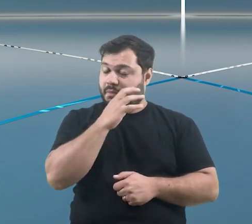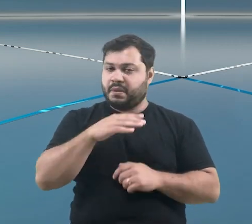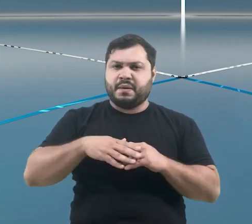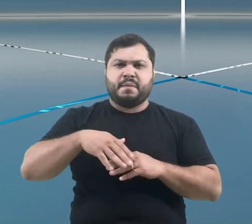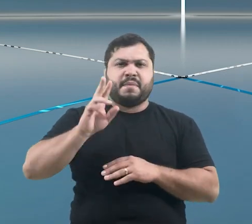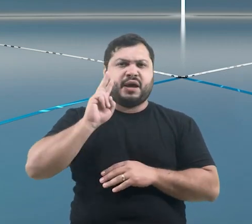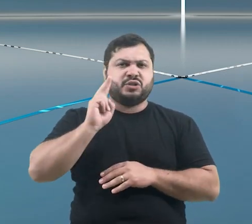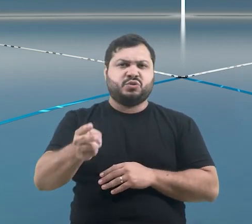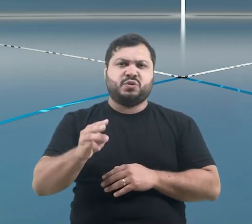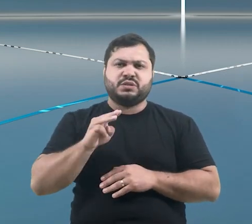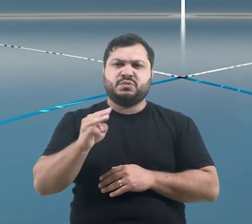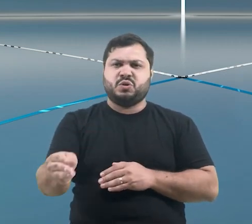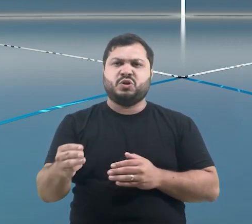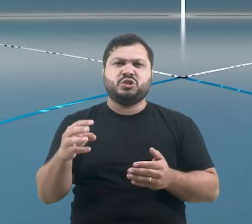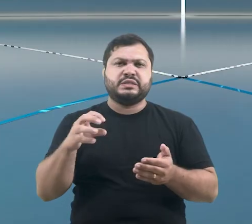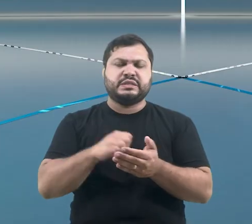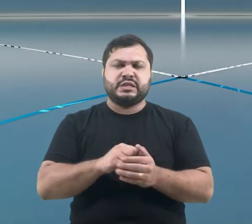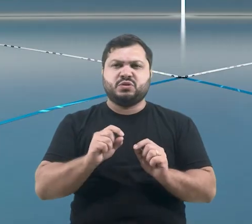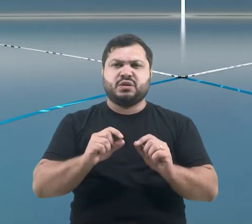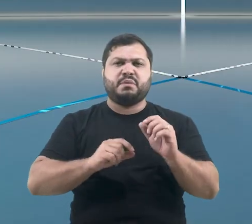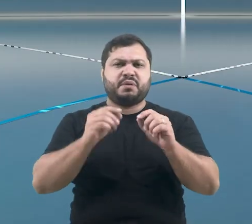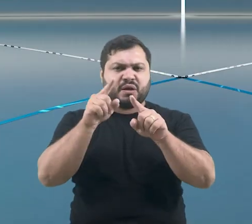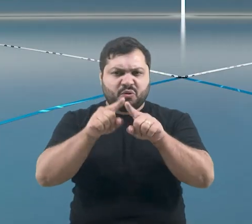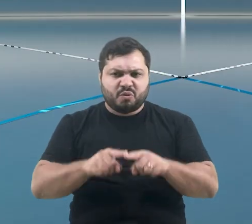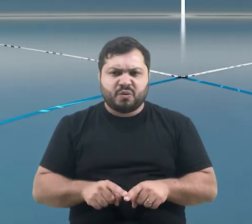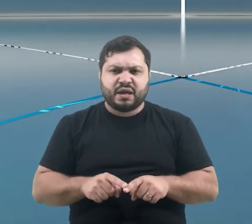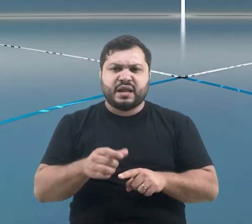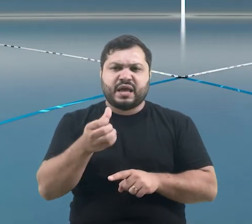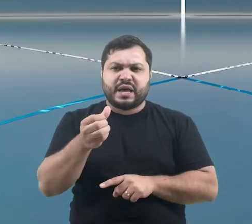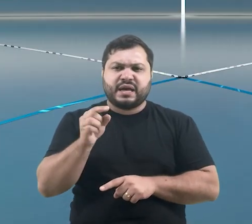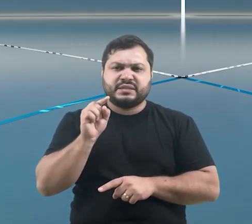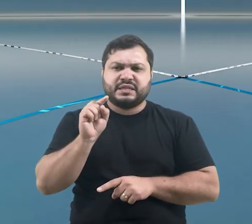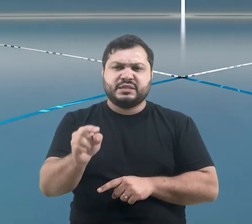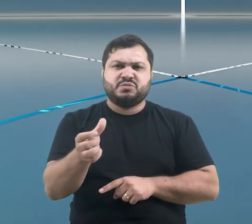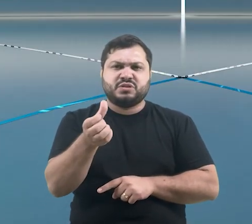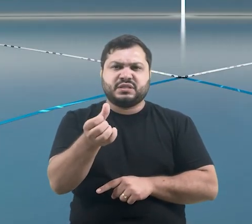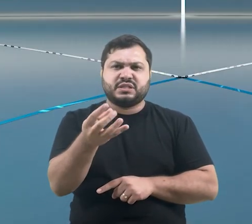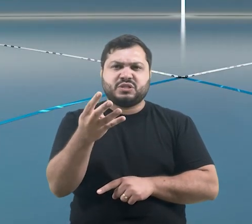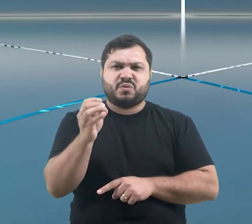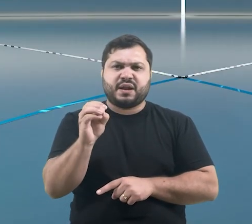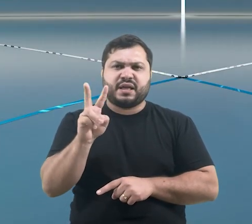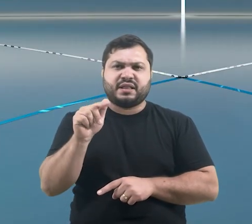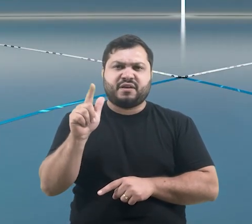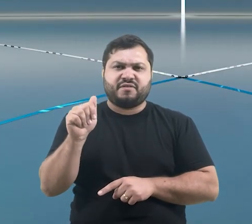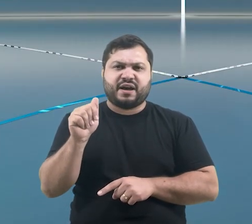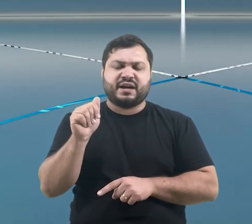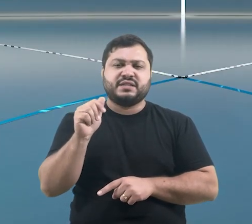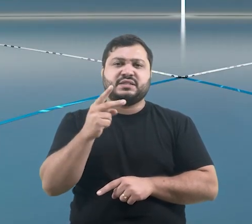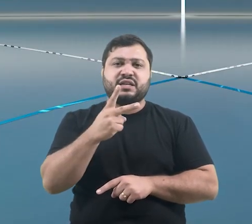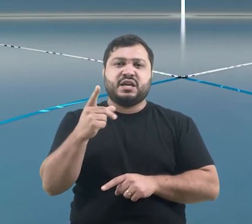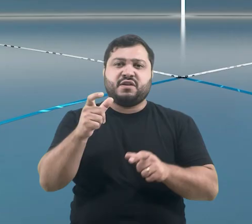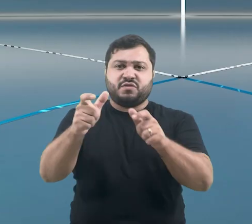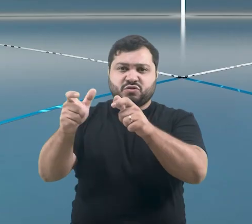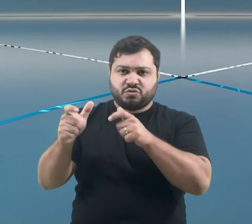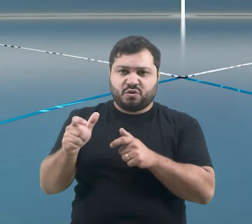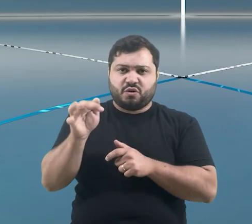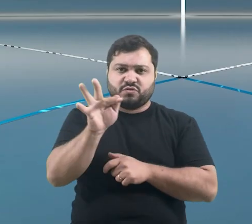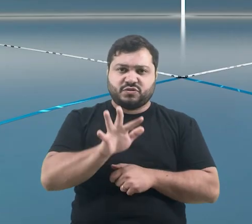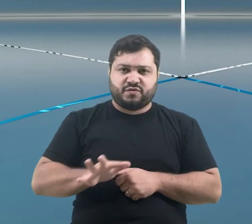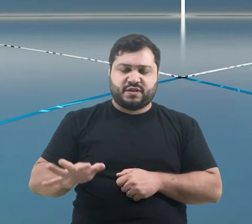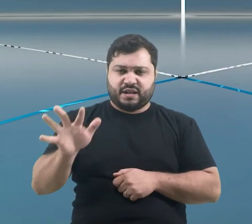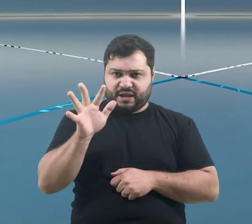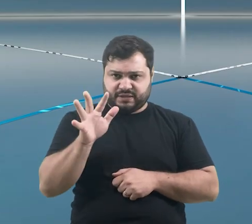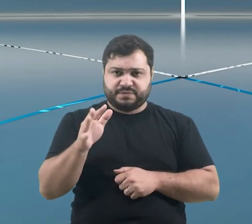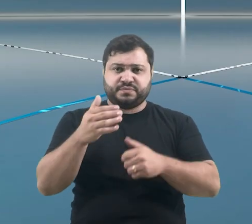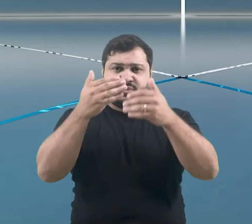federal. Foram mais de 2 milhões de inscritos para concorrerem a 6.640 vagas em 21